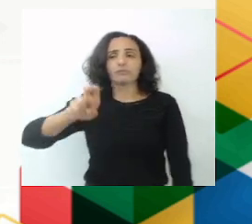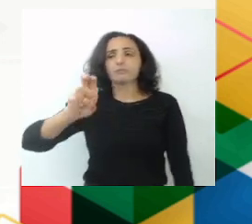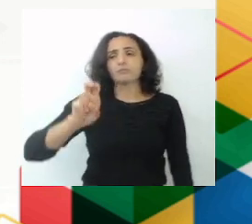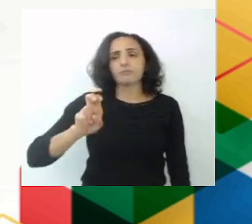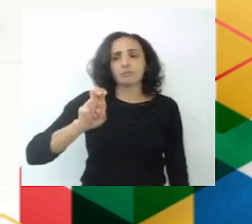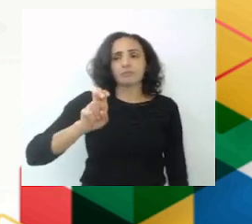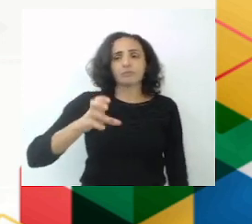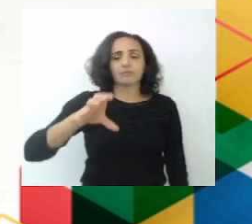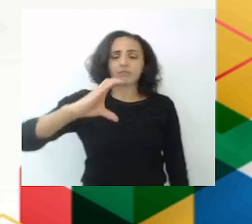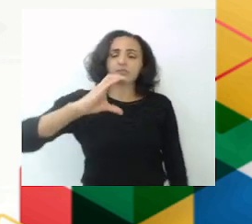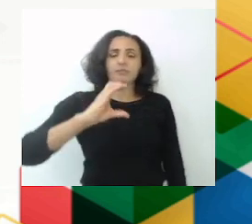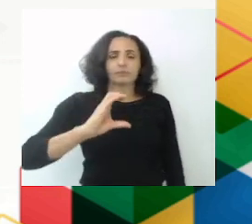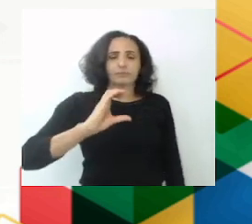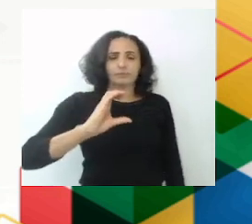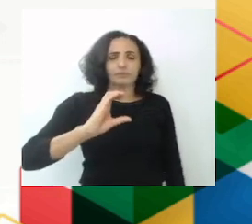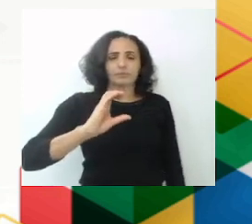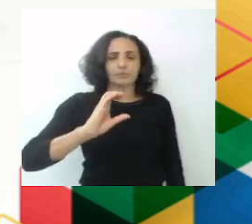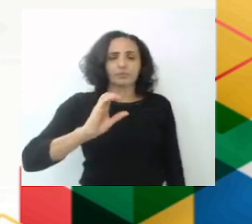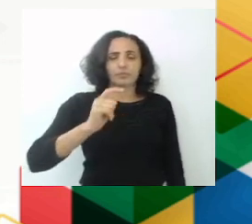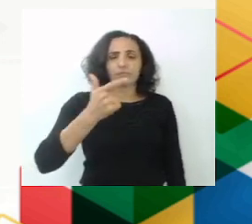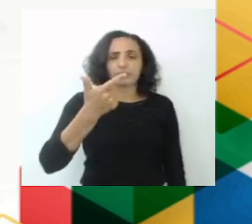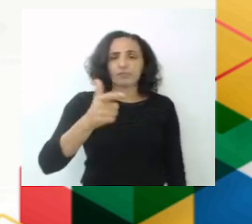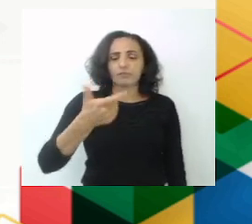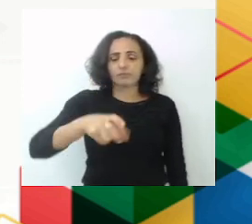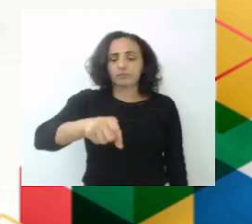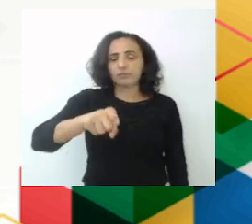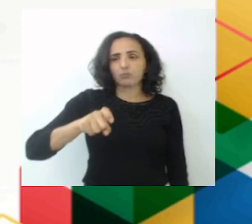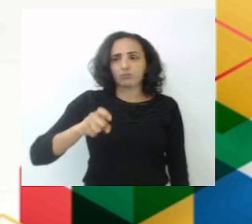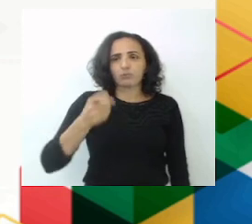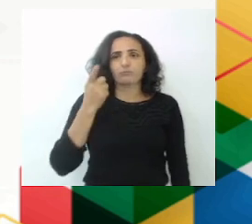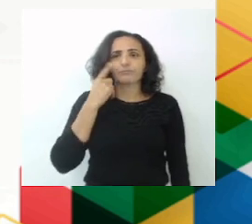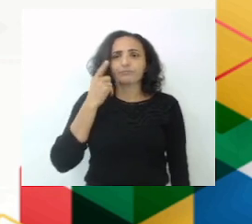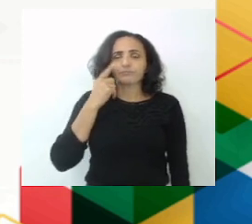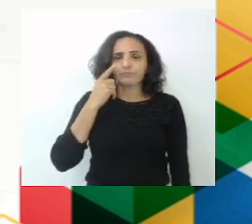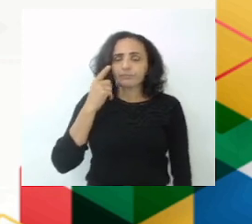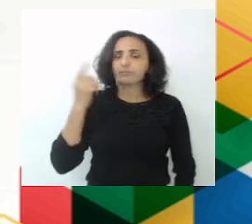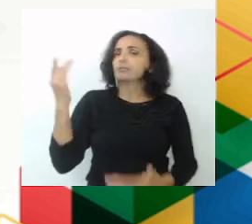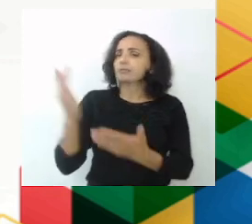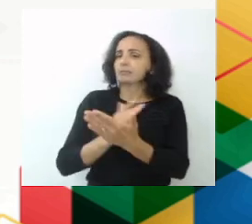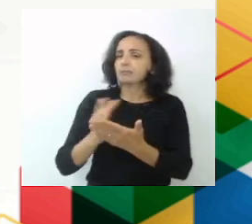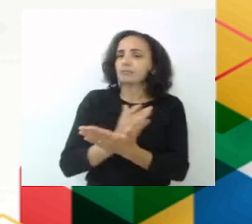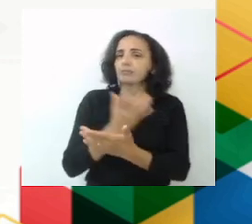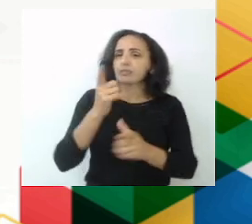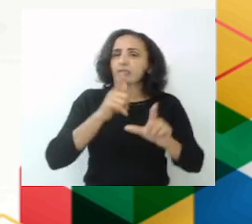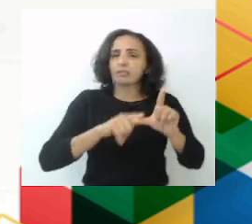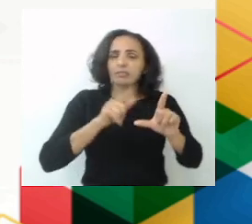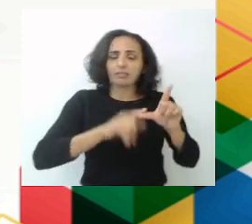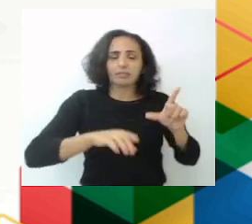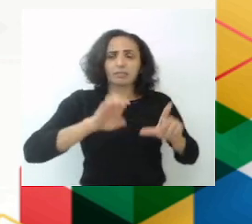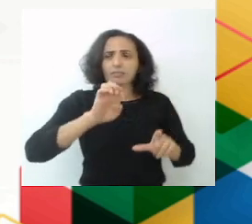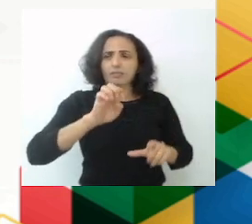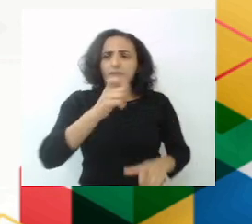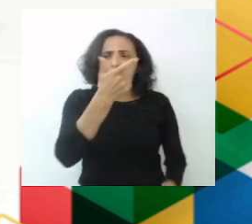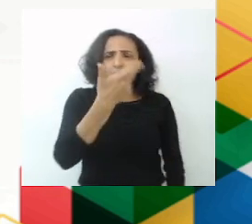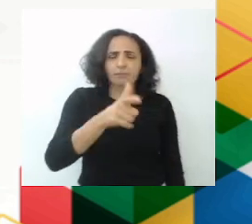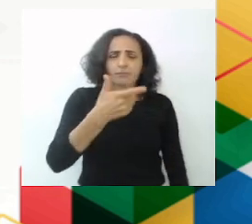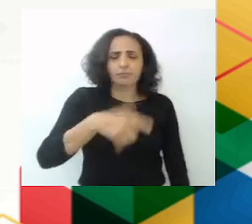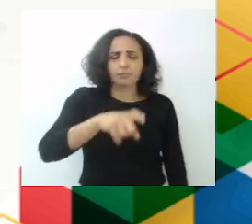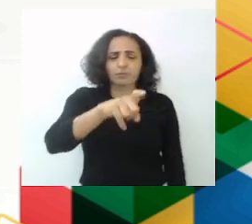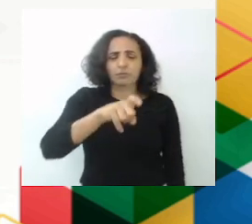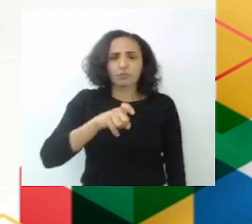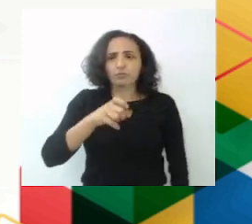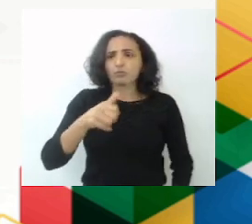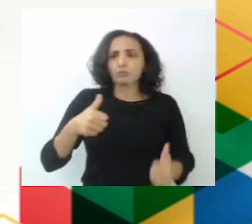E o C é o termo que não tem o x. Repara que na letra E não tem o termo que acompanha o x, portanto ele é igual